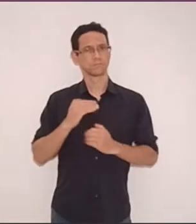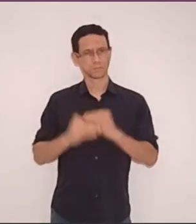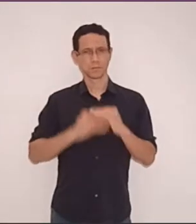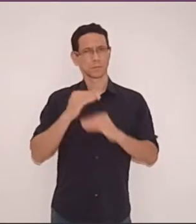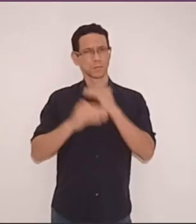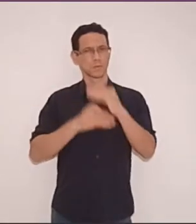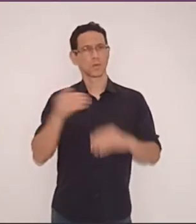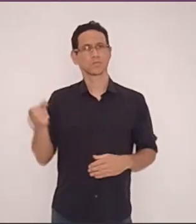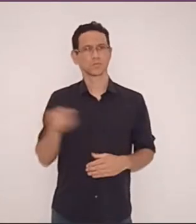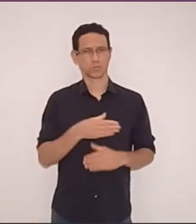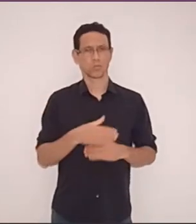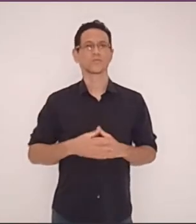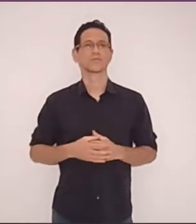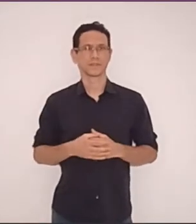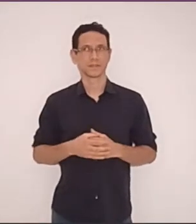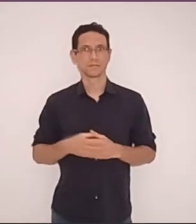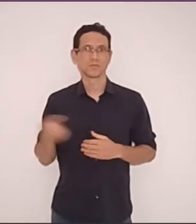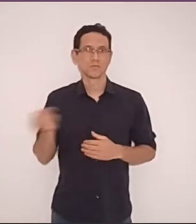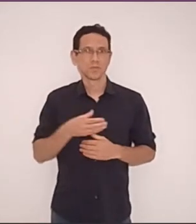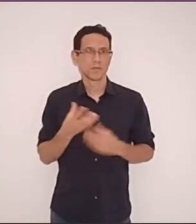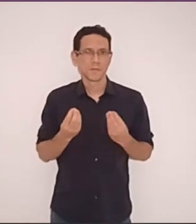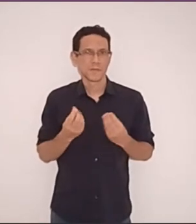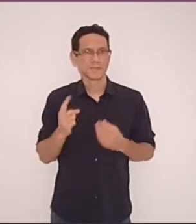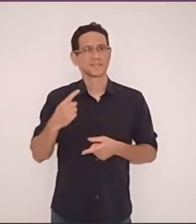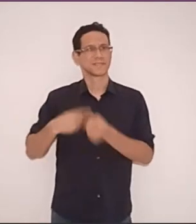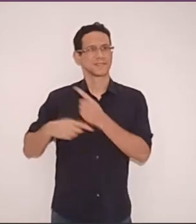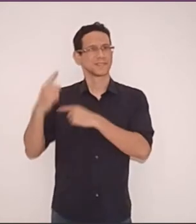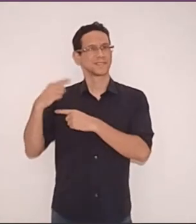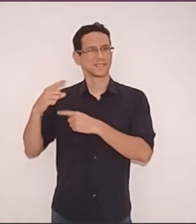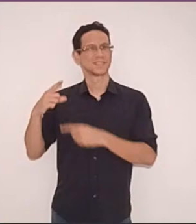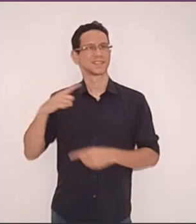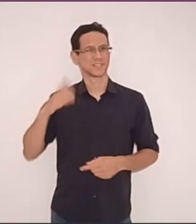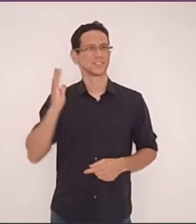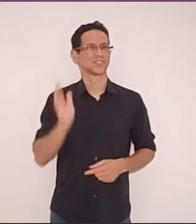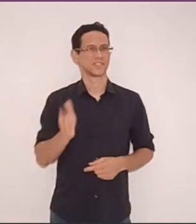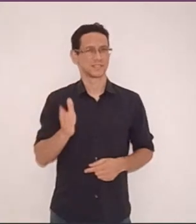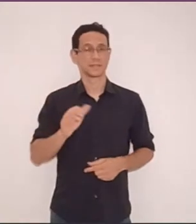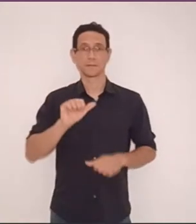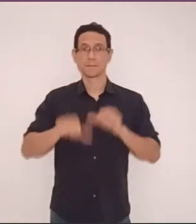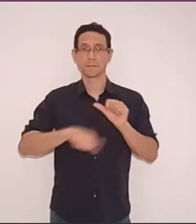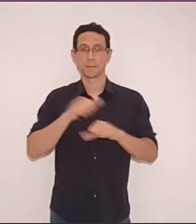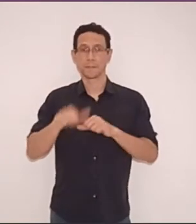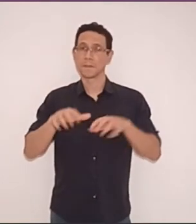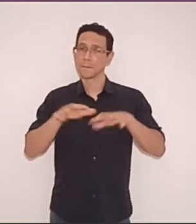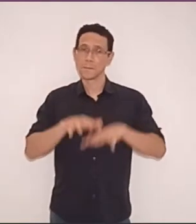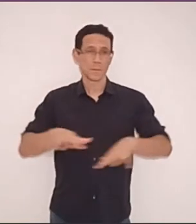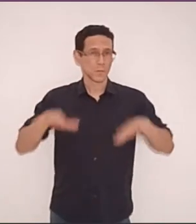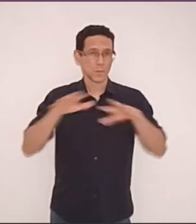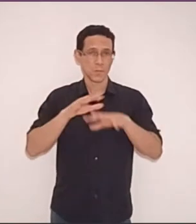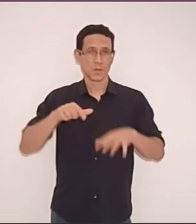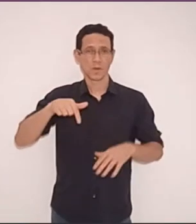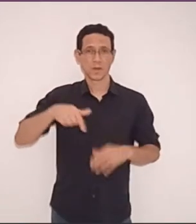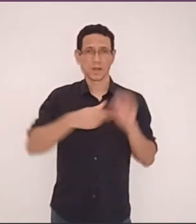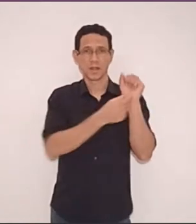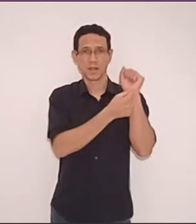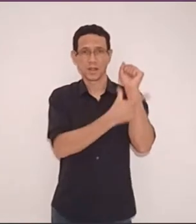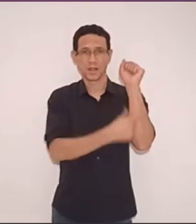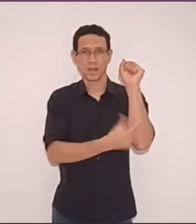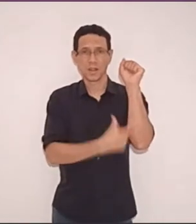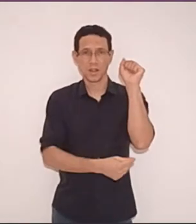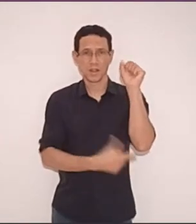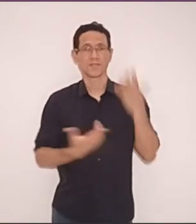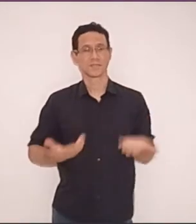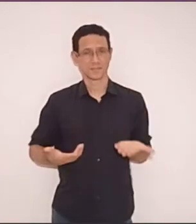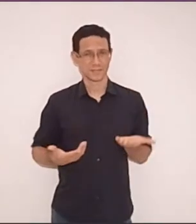na verdade não falou assim olha colocar o passado transformar ao mundo do futebol é transformado numa aldeia